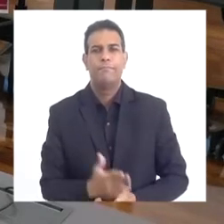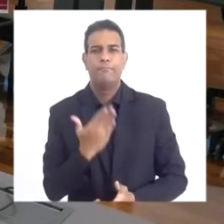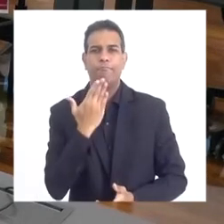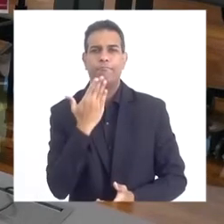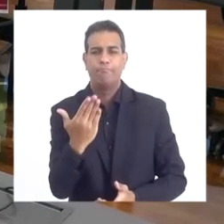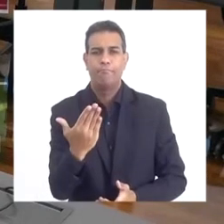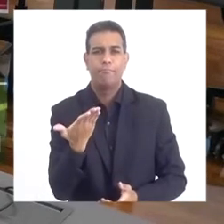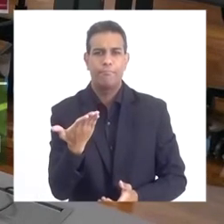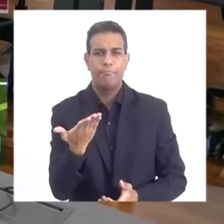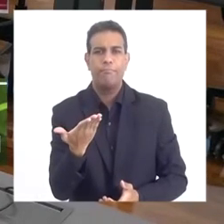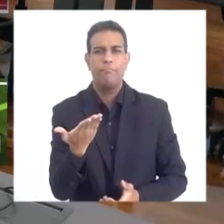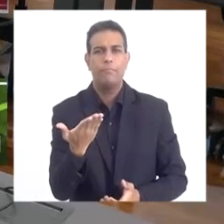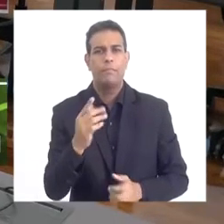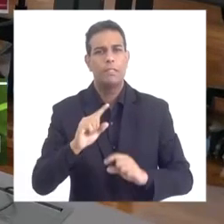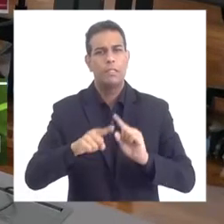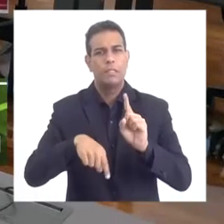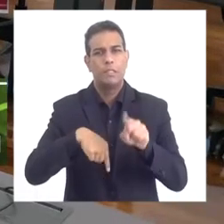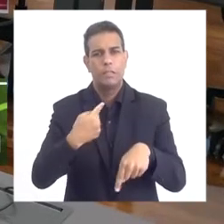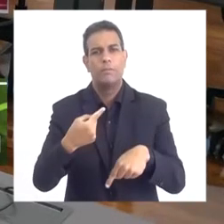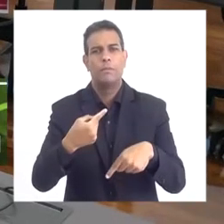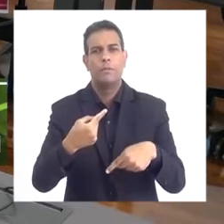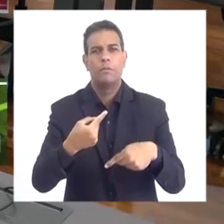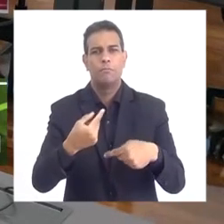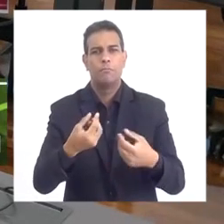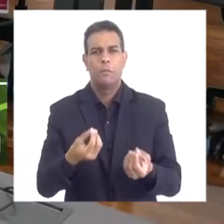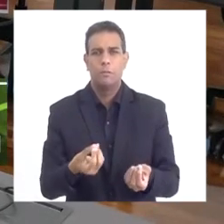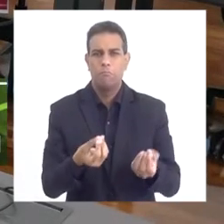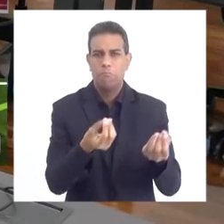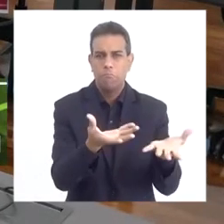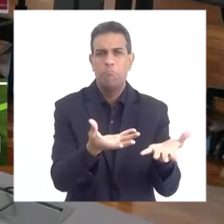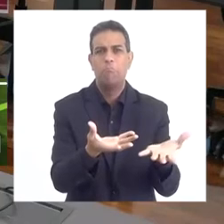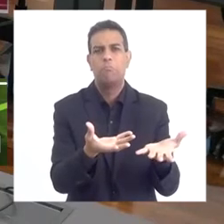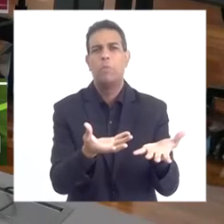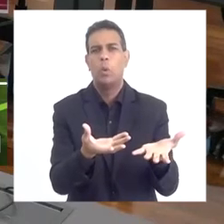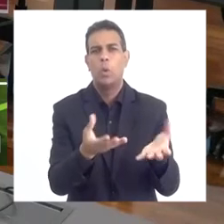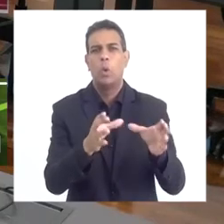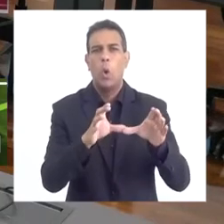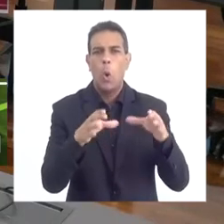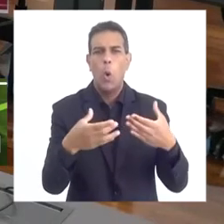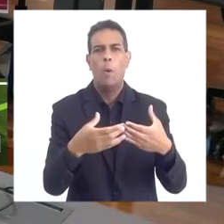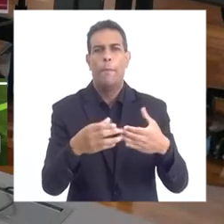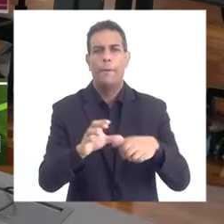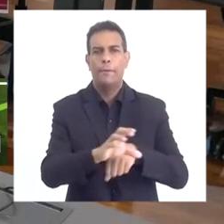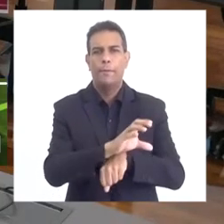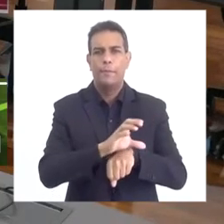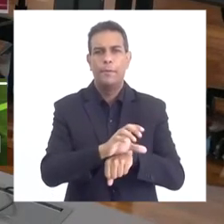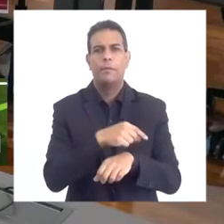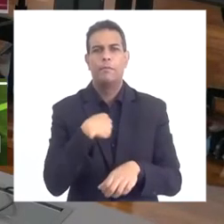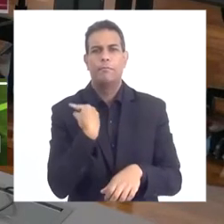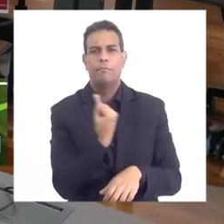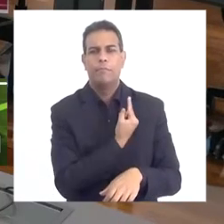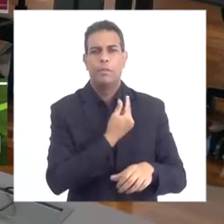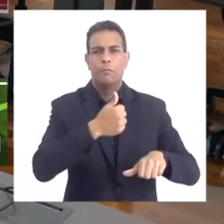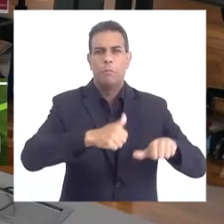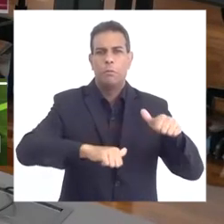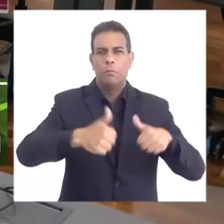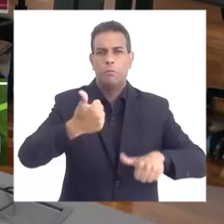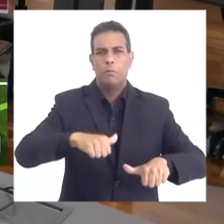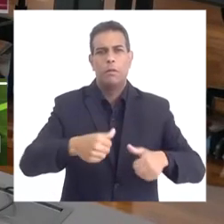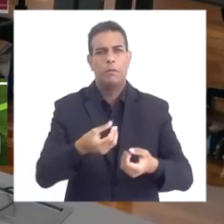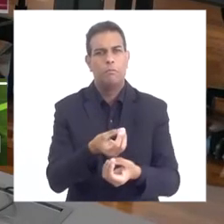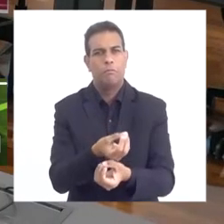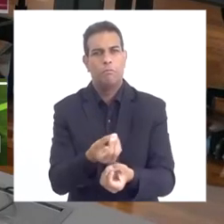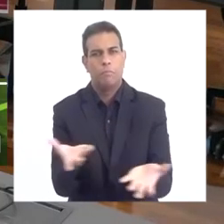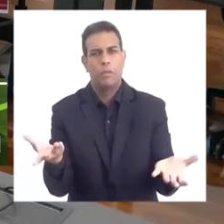senhor depois encaminhe esse material exposto para a comissão, por favor, para poder ser distribuído para os deputados